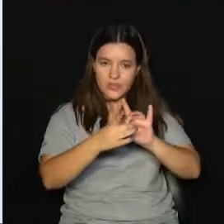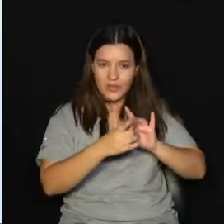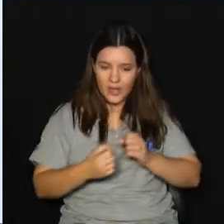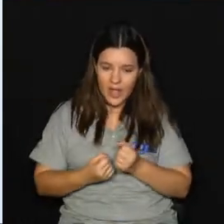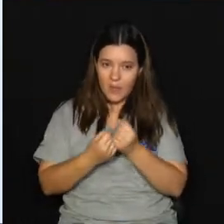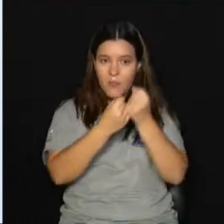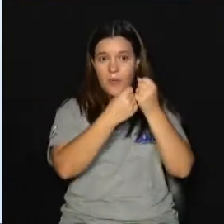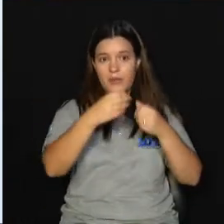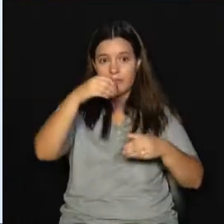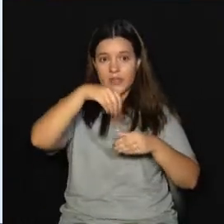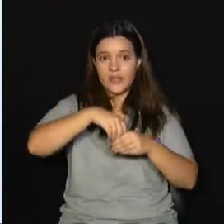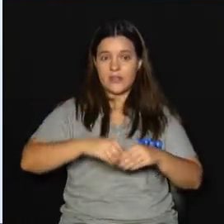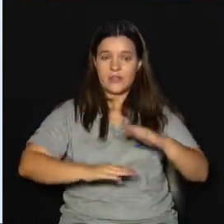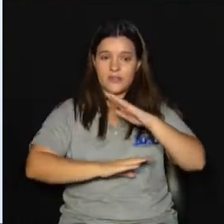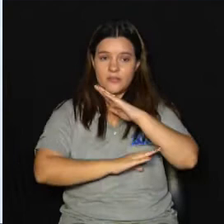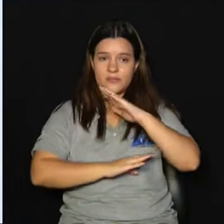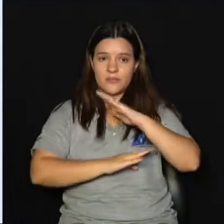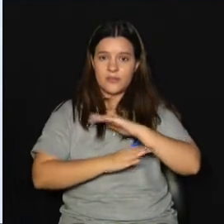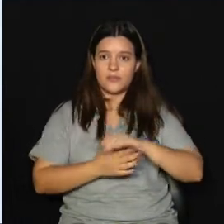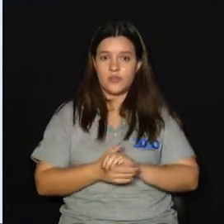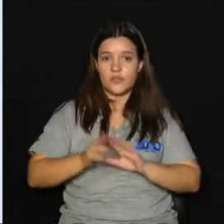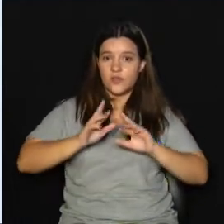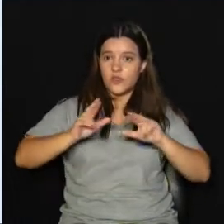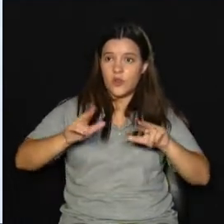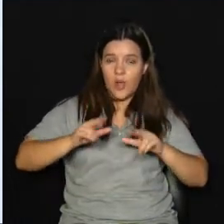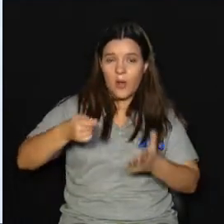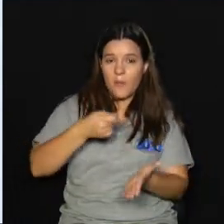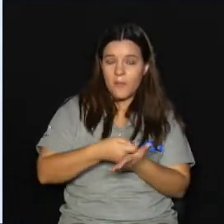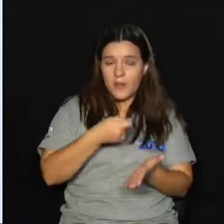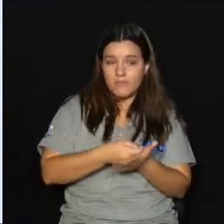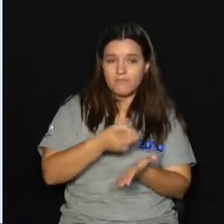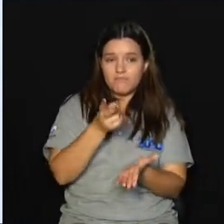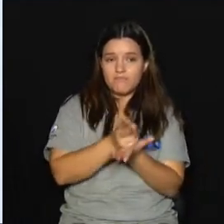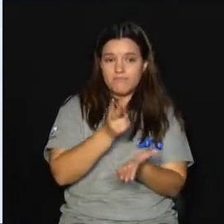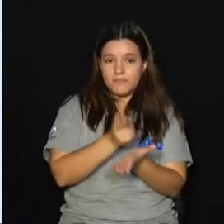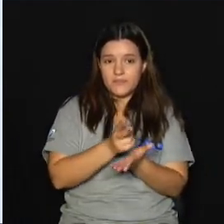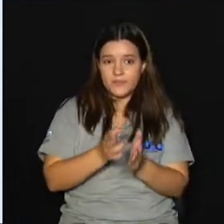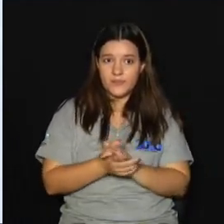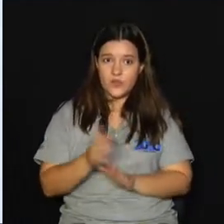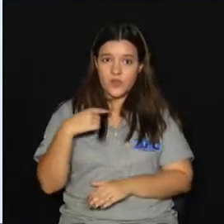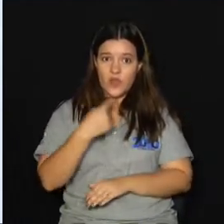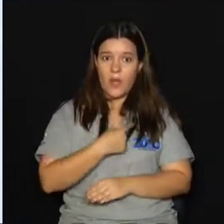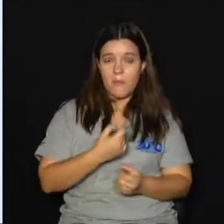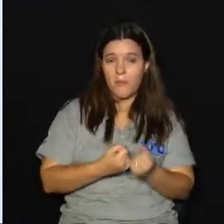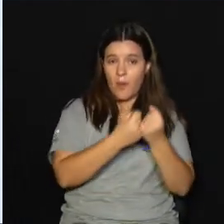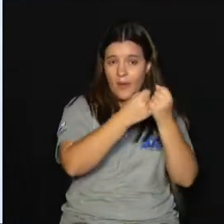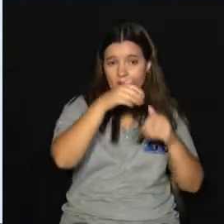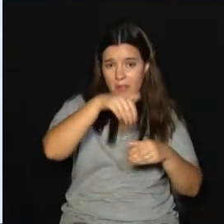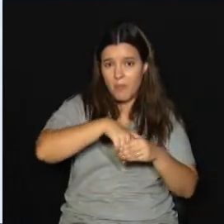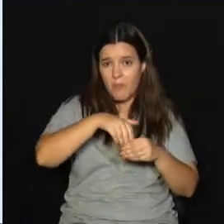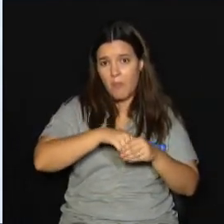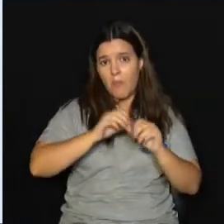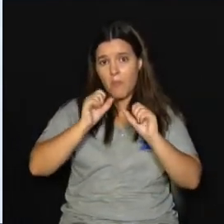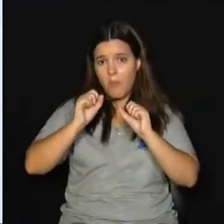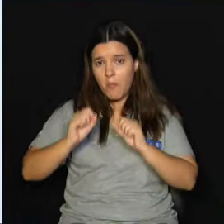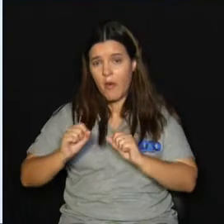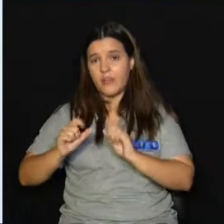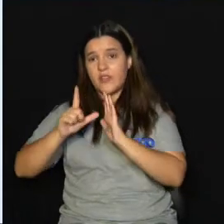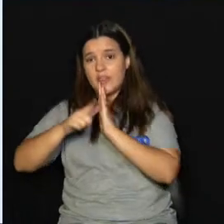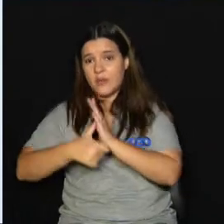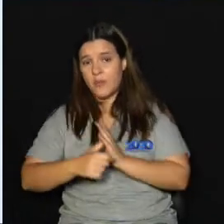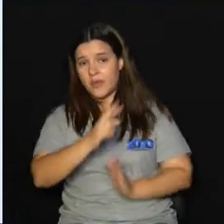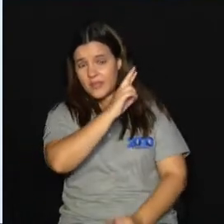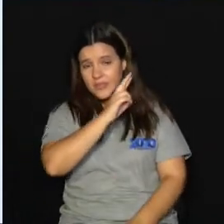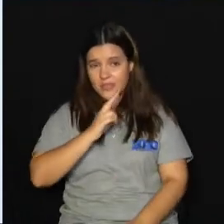na Câmara. Elas não são obrigatoriamente as mesmas, né? Quem te apoia na eleição não necessariamente precisa te apoiar